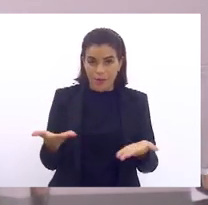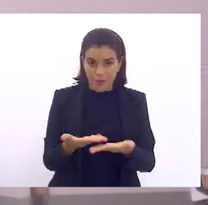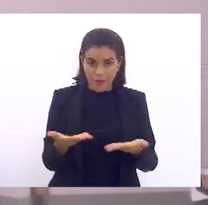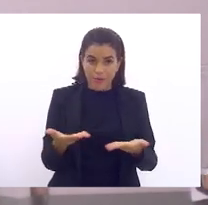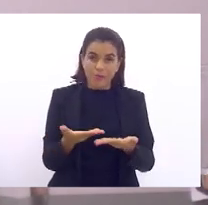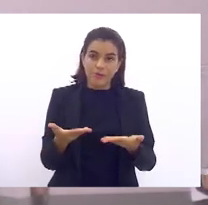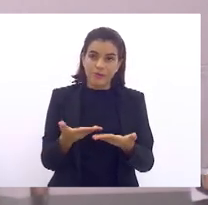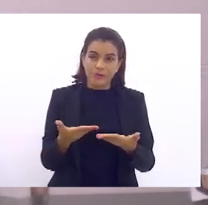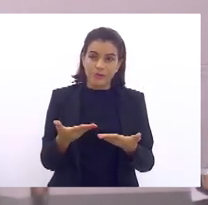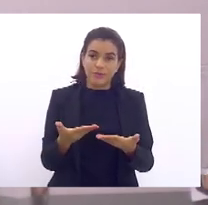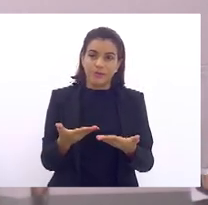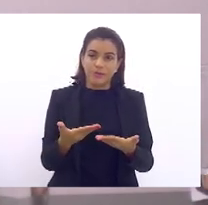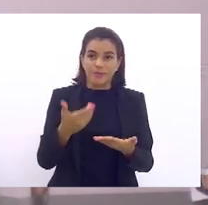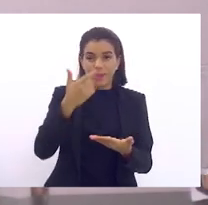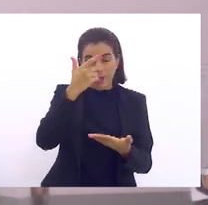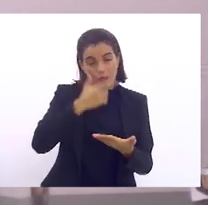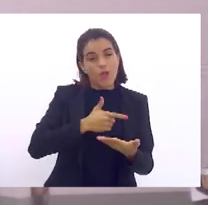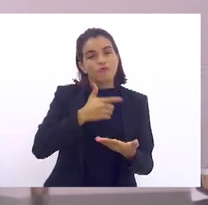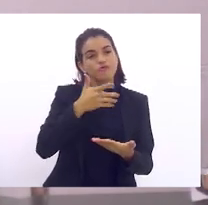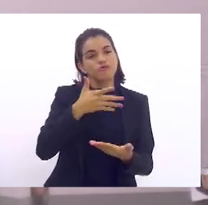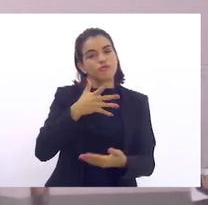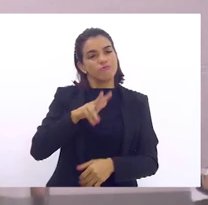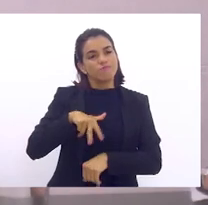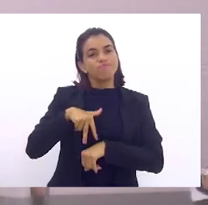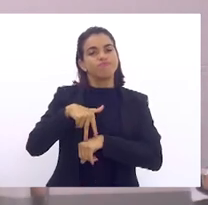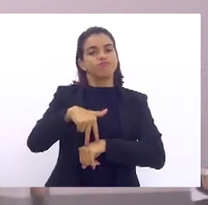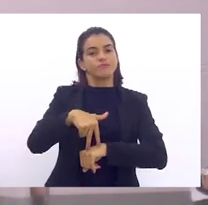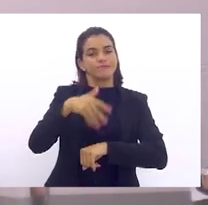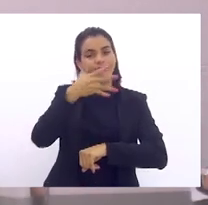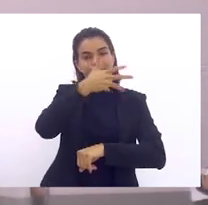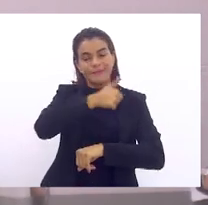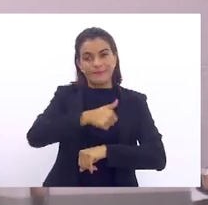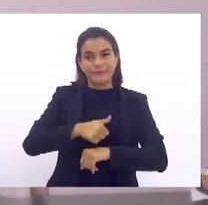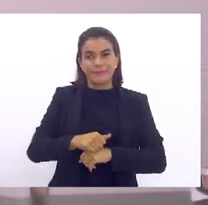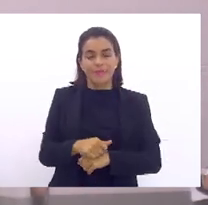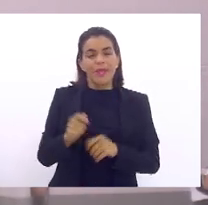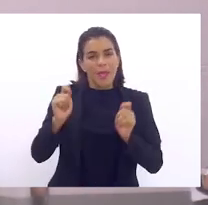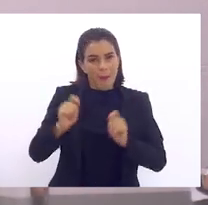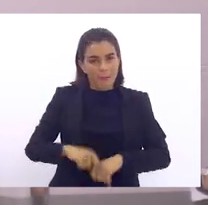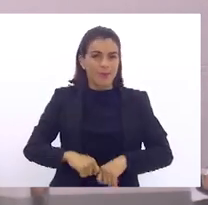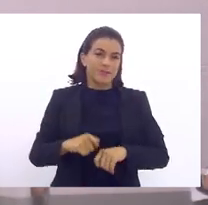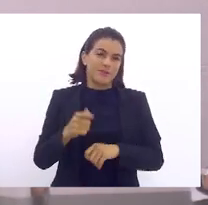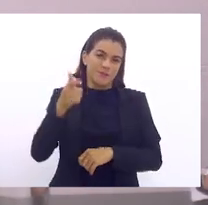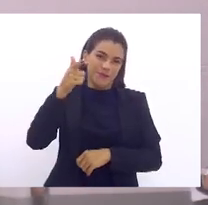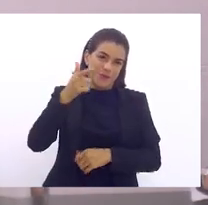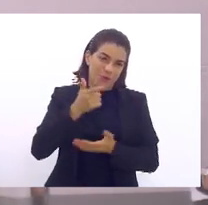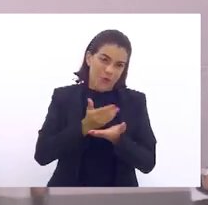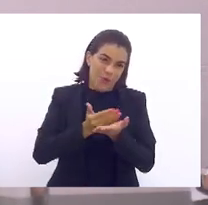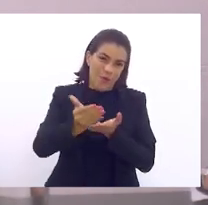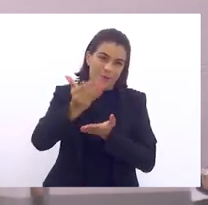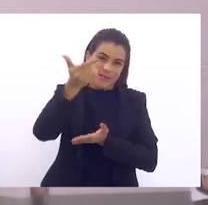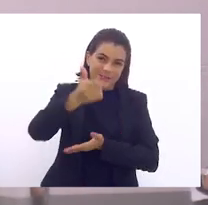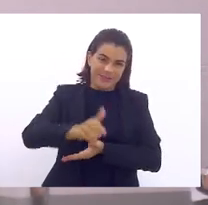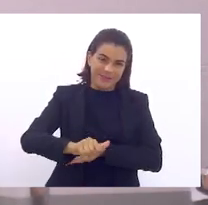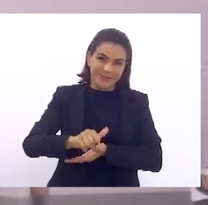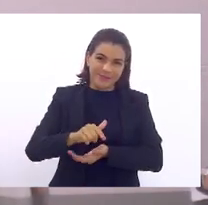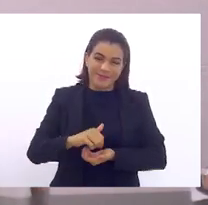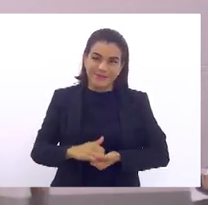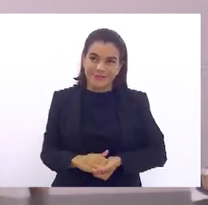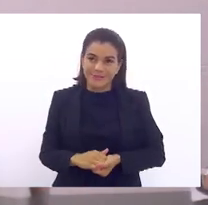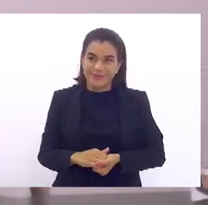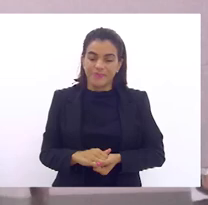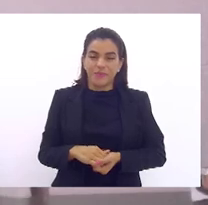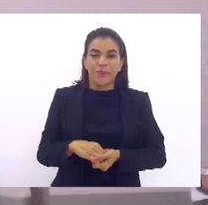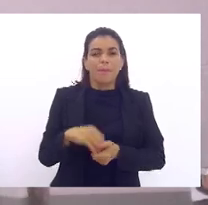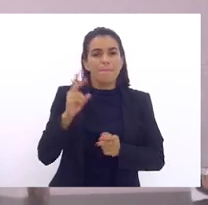continua Mas eu sou uma sobrevivente e é possível sim recomear né com as